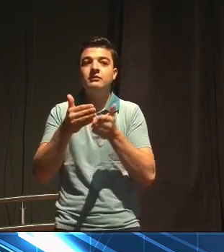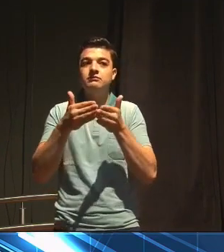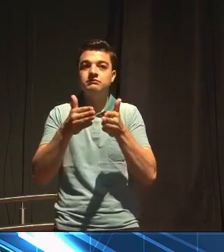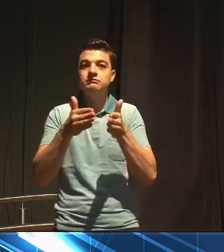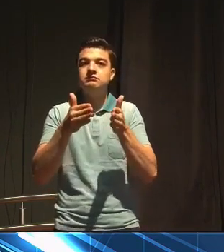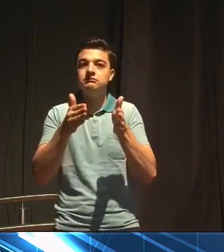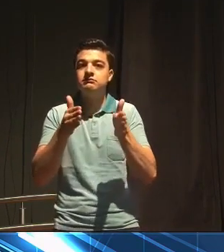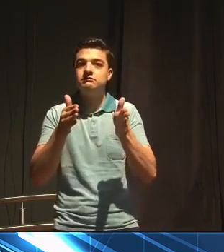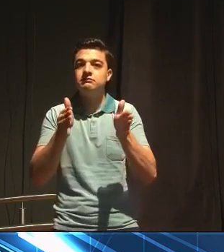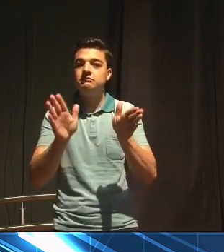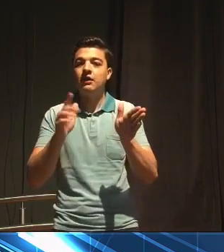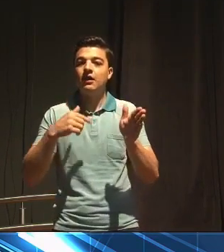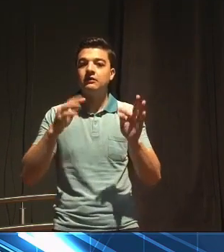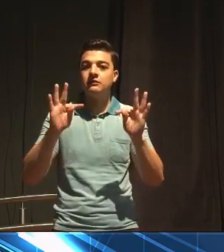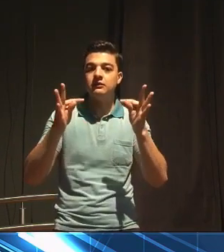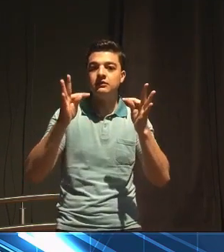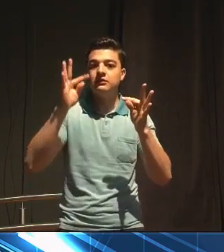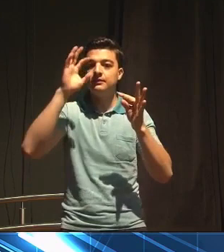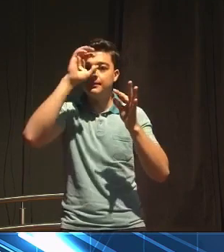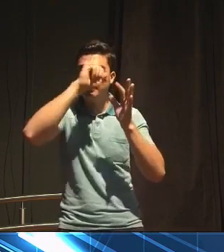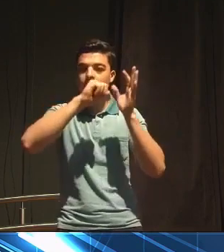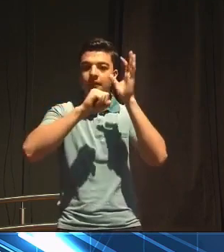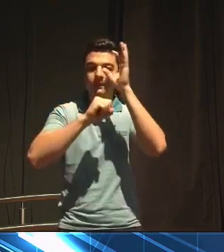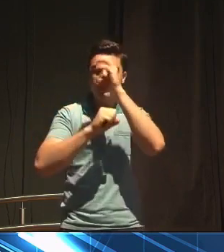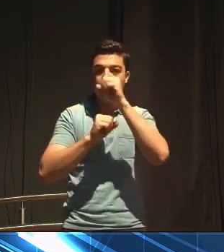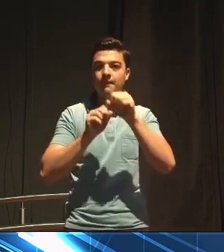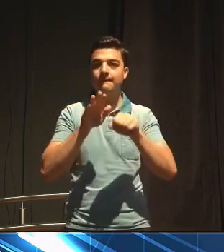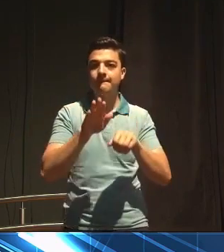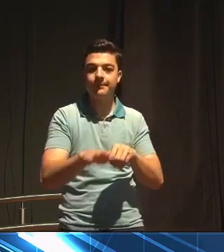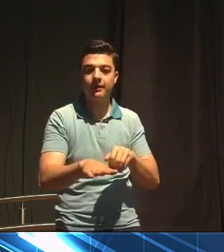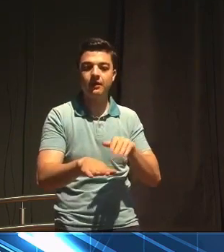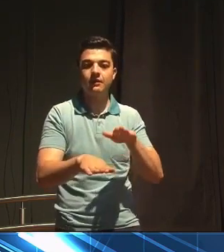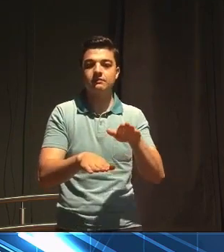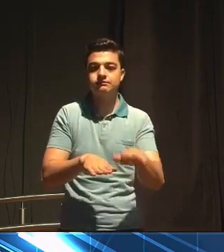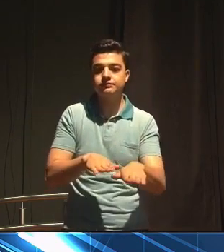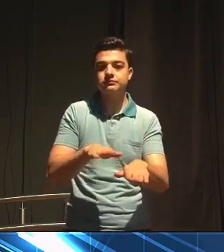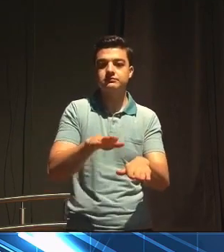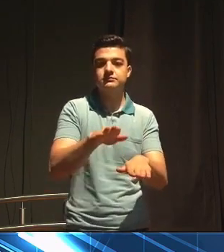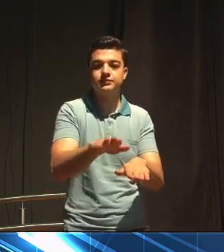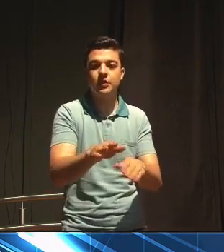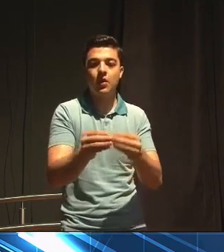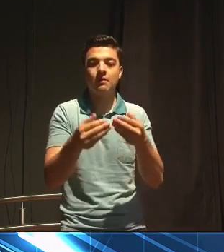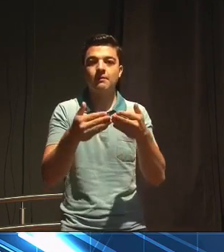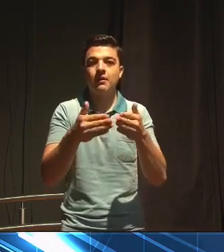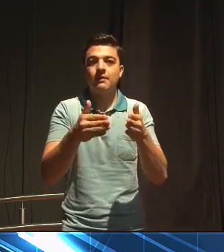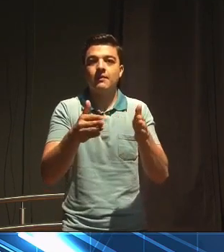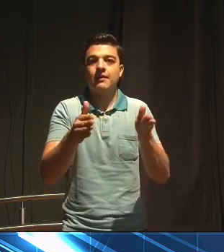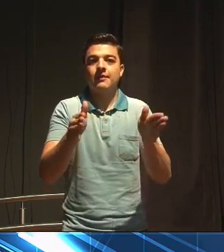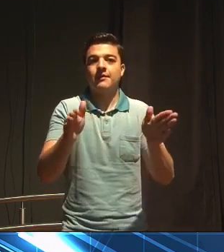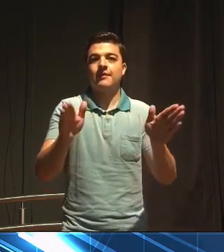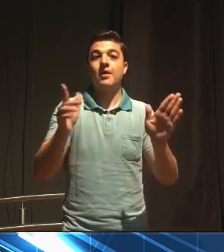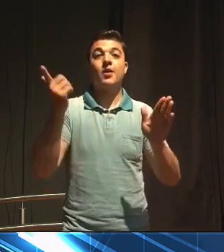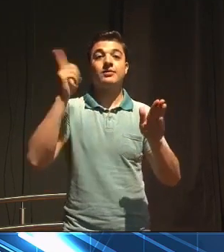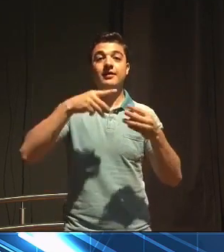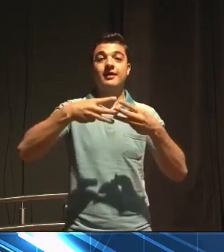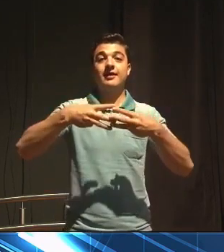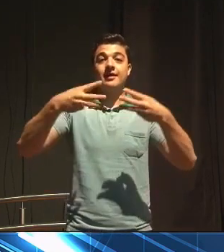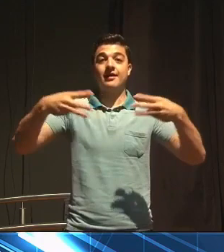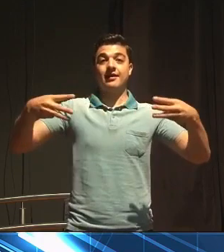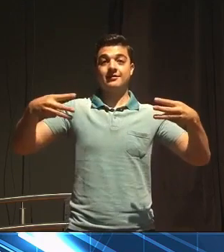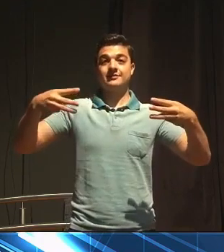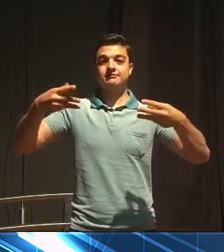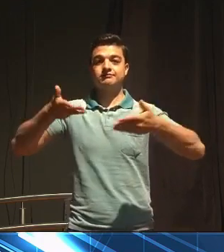por onde elas podem começar. E aí a gente cria uma rede de aprendizado.